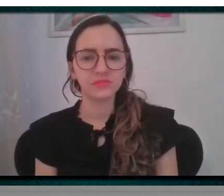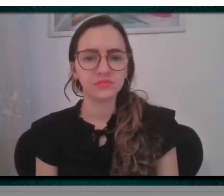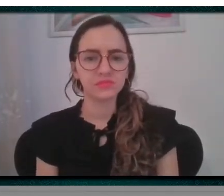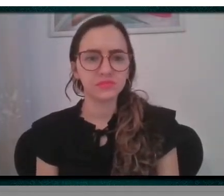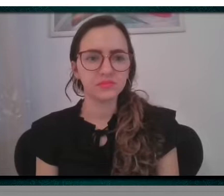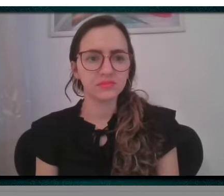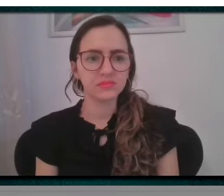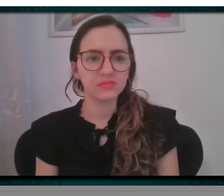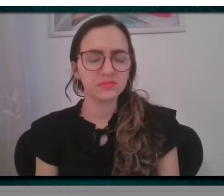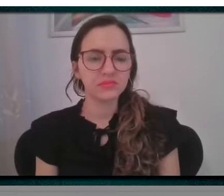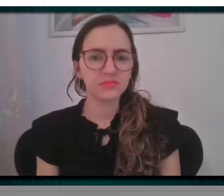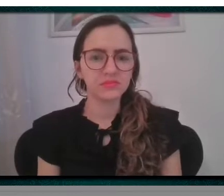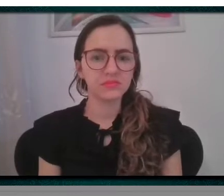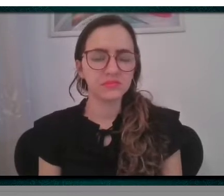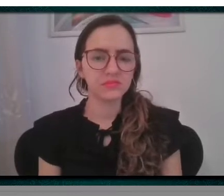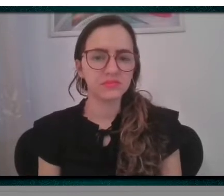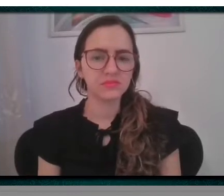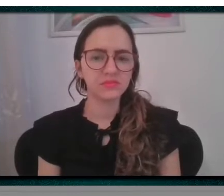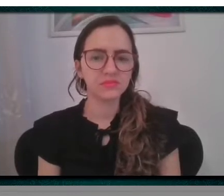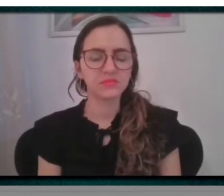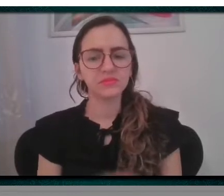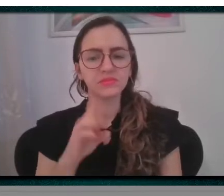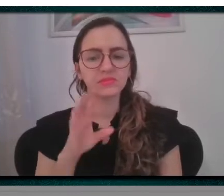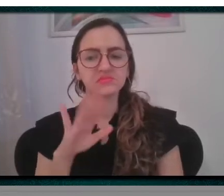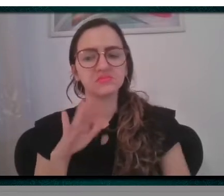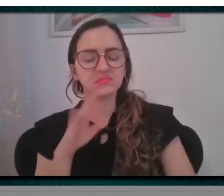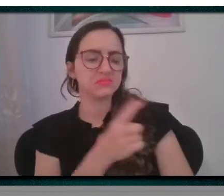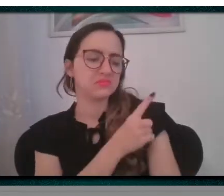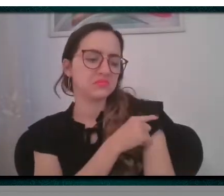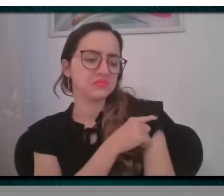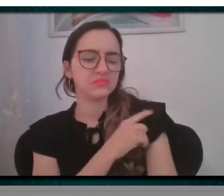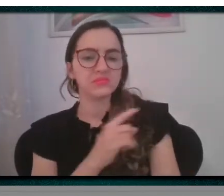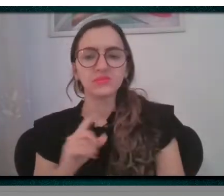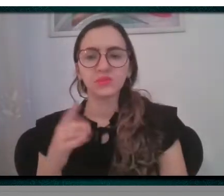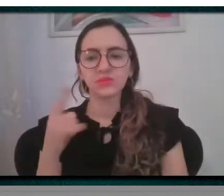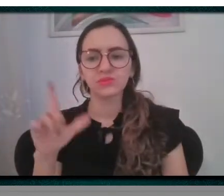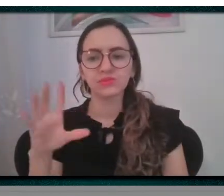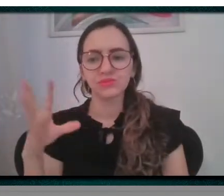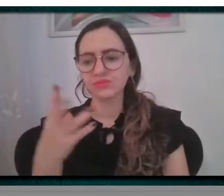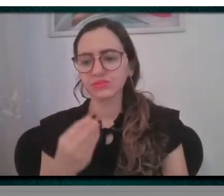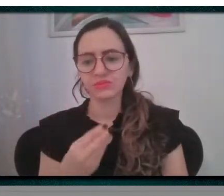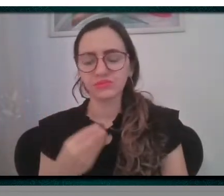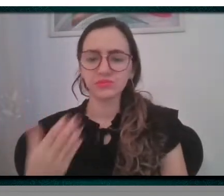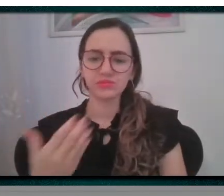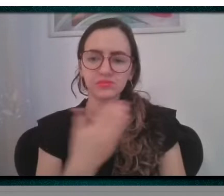daí. A do primeiro ano de ensino médio ainda. O restante, filho, todo mundo vai ser aula